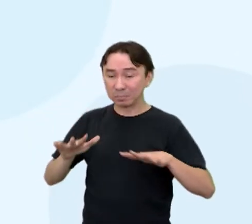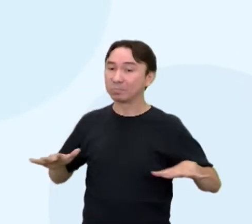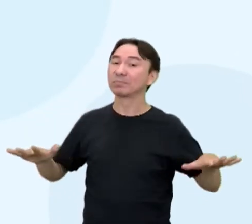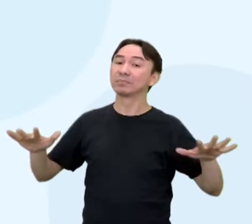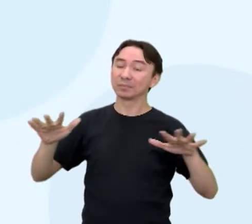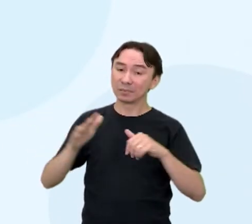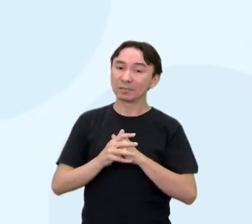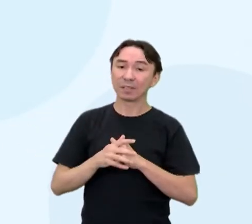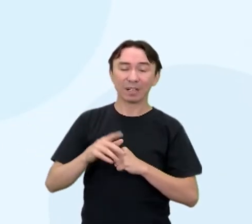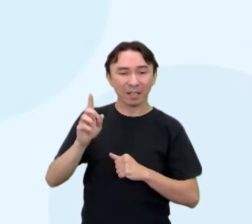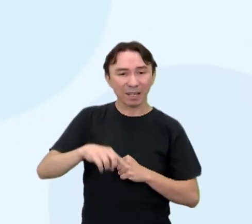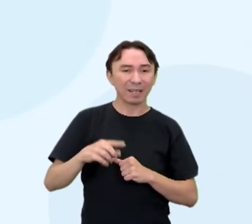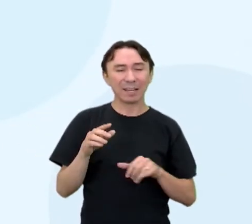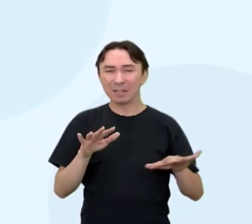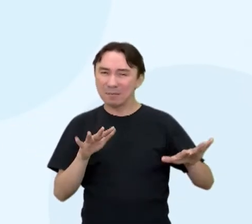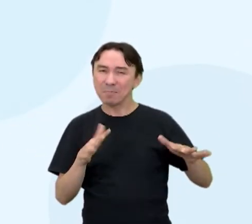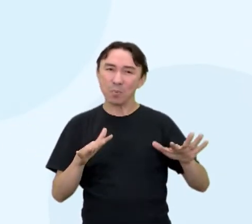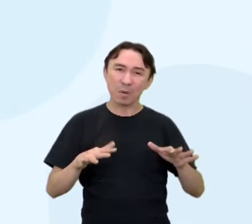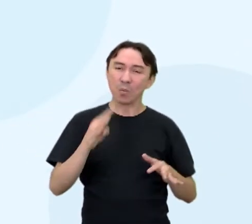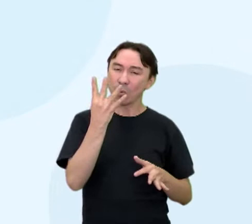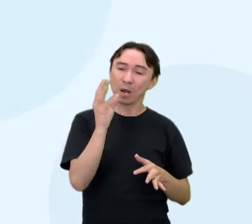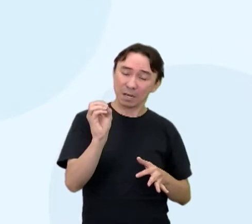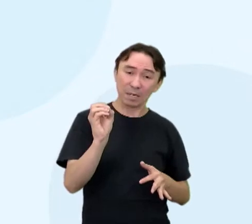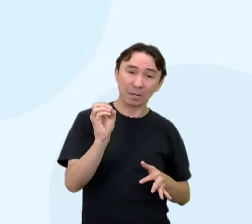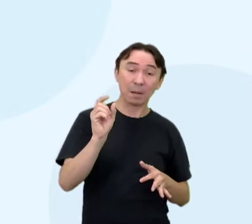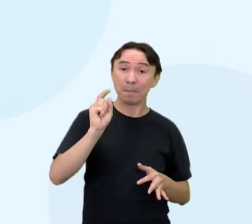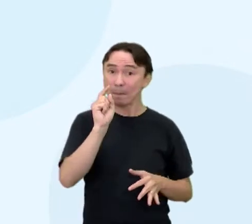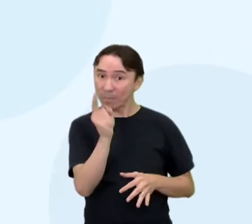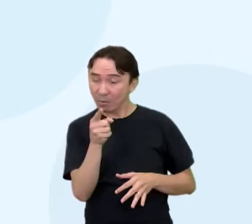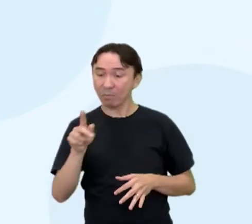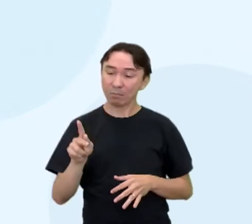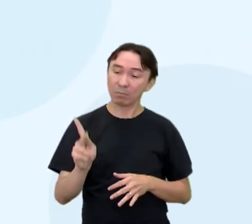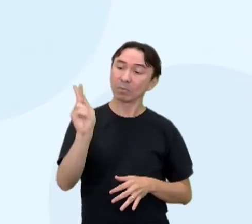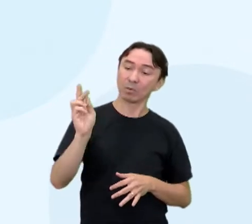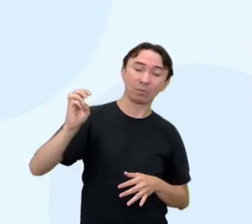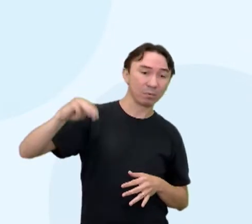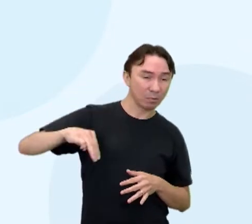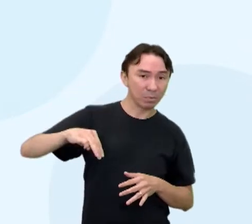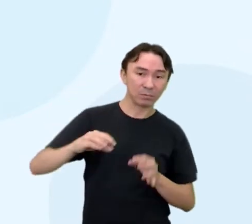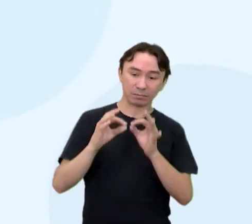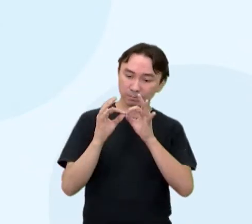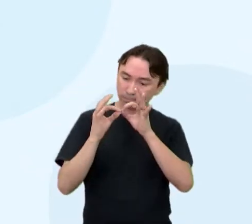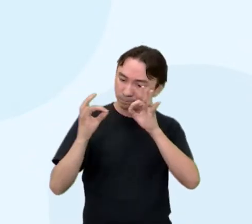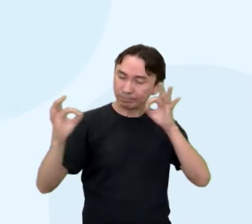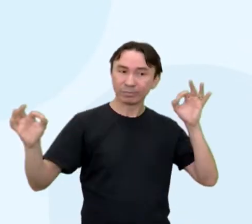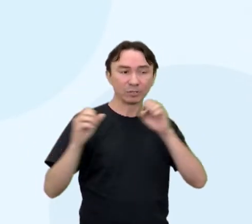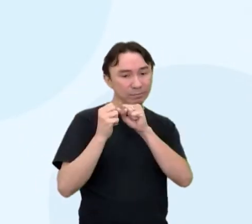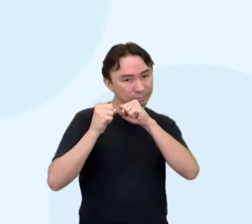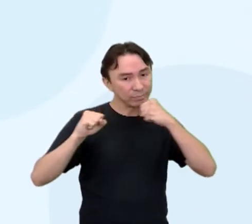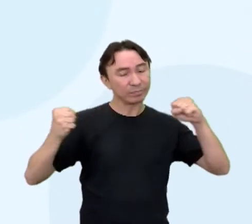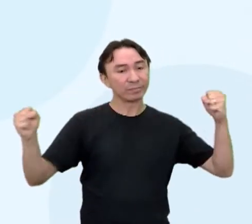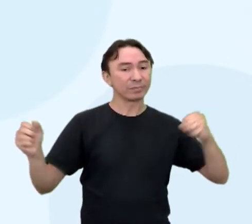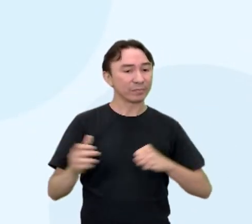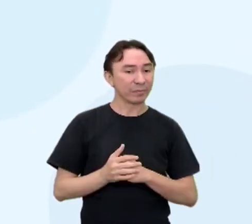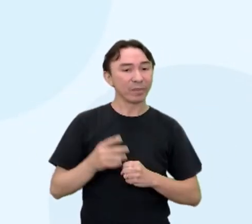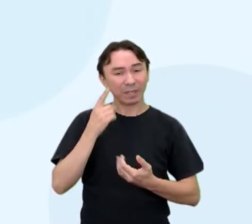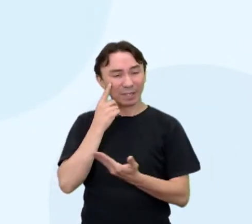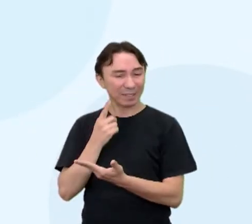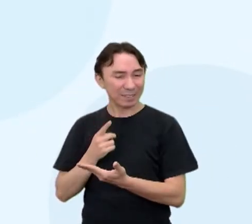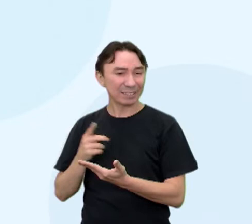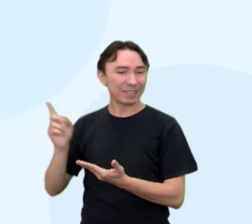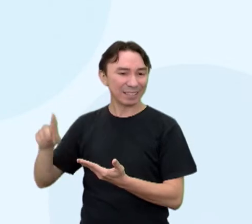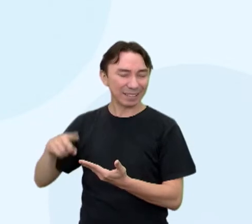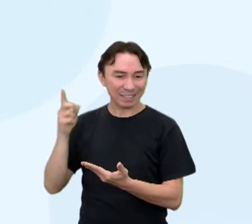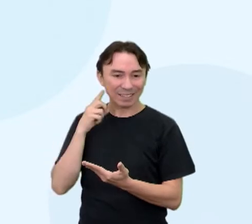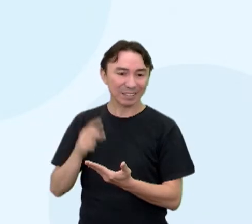vocês. São mais de 40 mil quilômetros de extensão, né, para vocês terem uma ideia aí, do oeste da América até o leste da Ásia